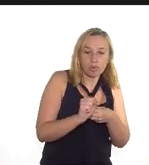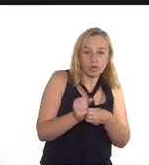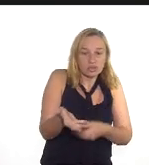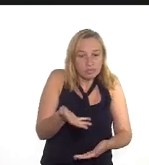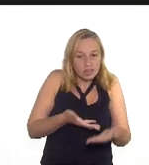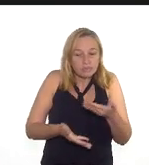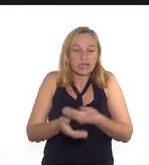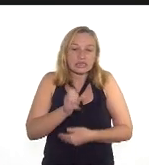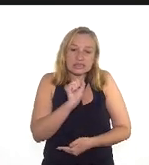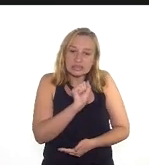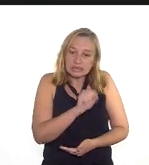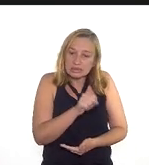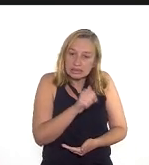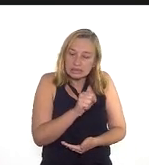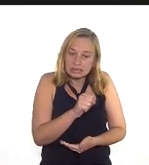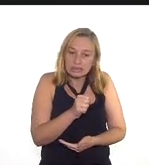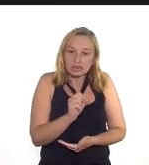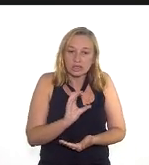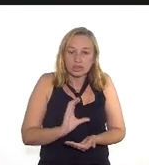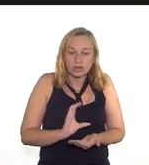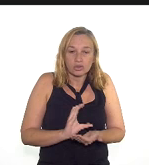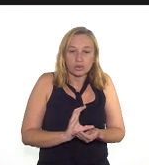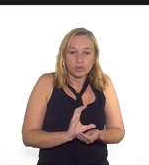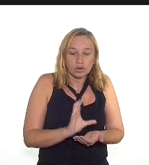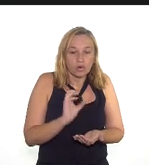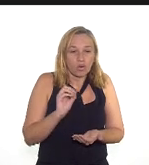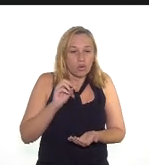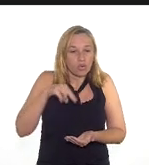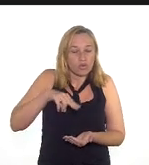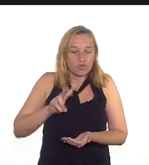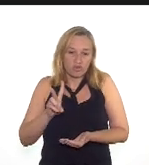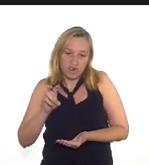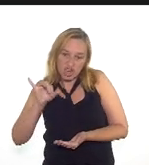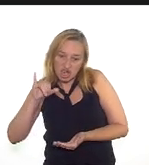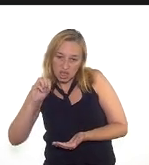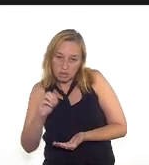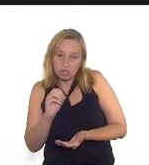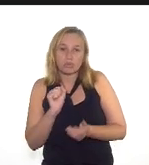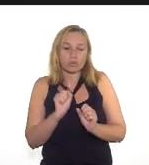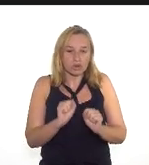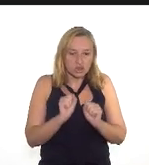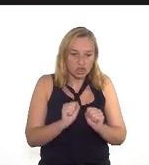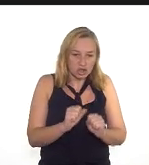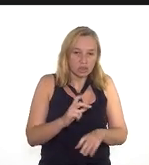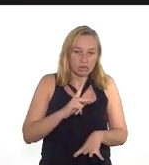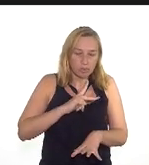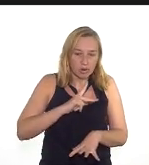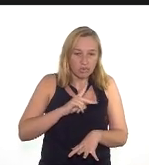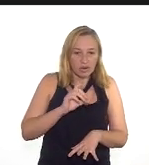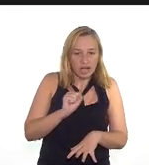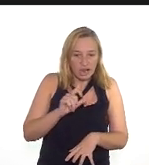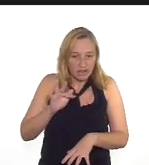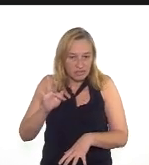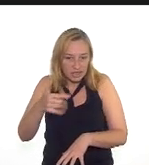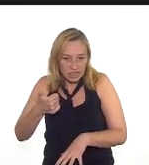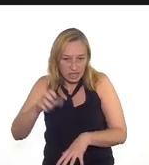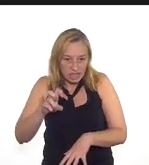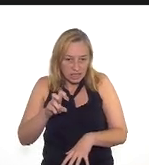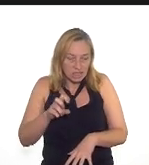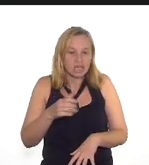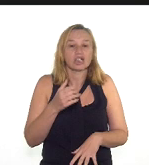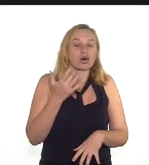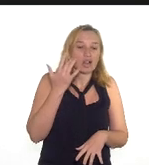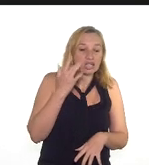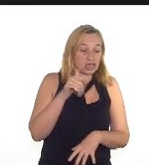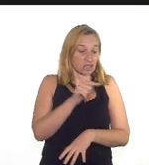participar, né, no âmbito desse convênio. As municípios poderiam estar instigando a própria AF15, olha, a gente acha que nesse